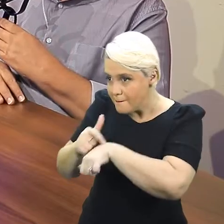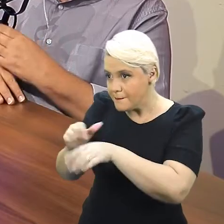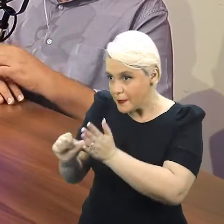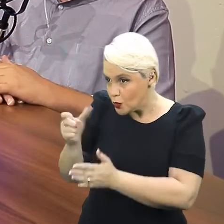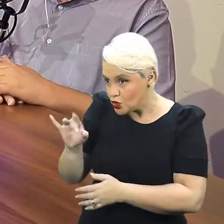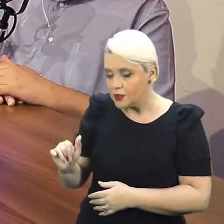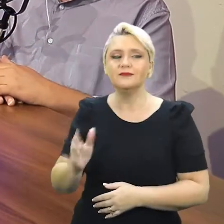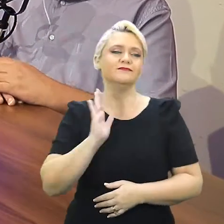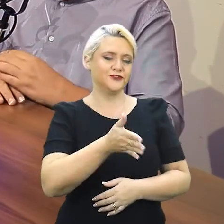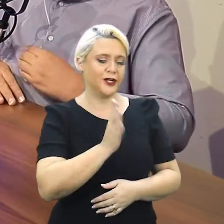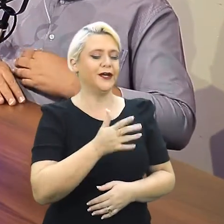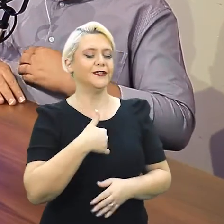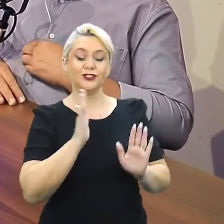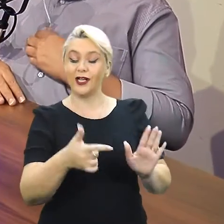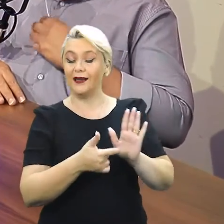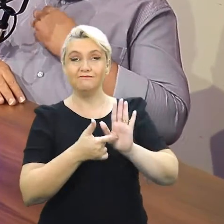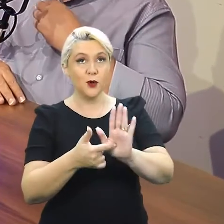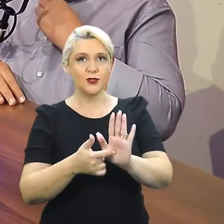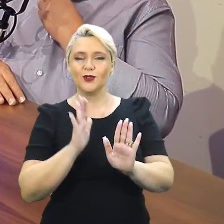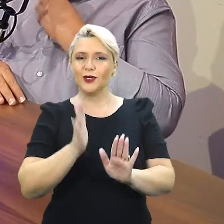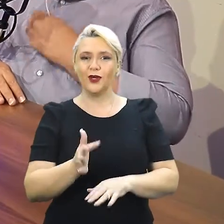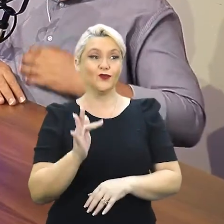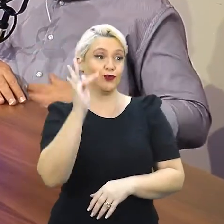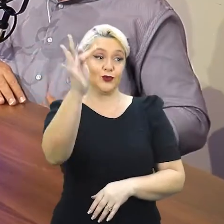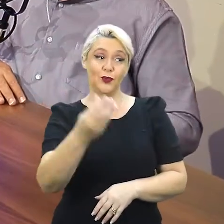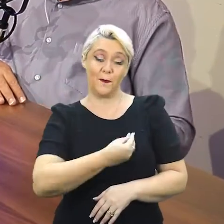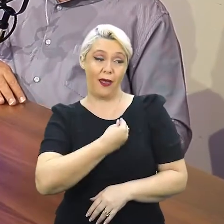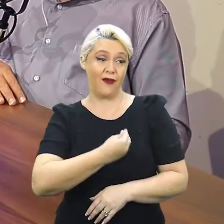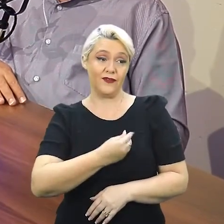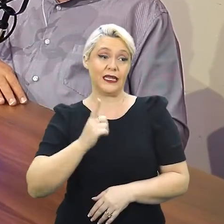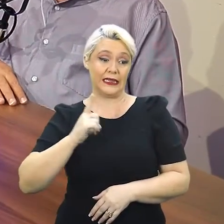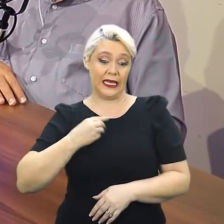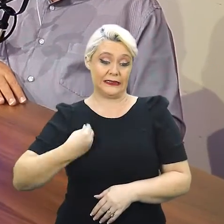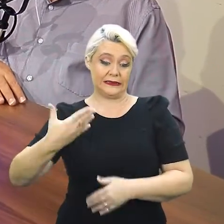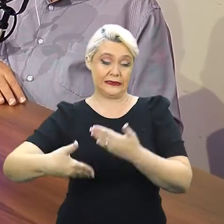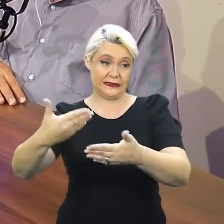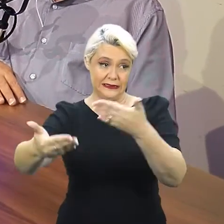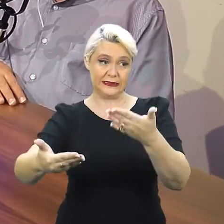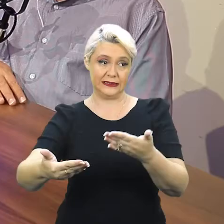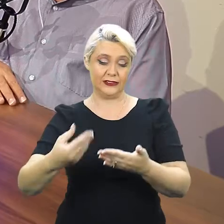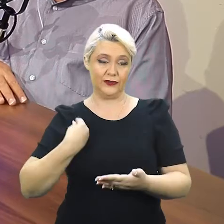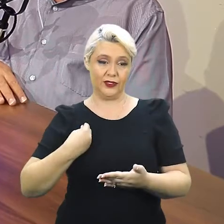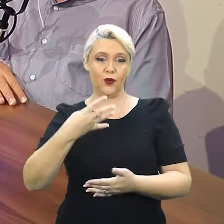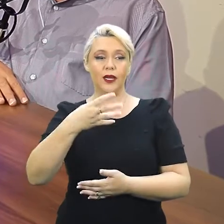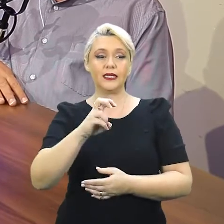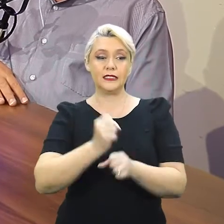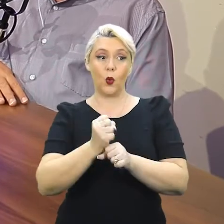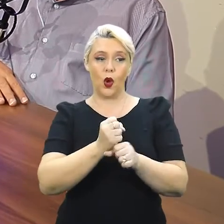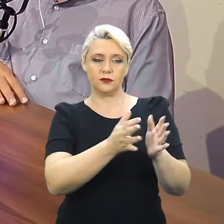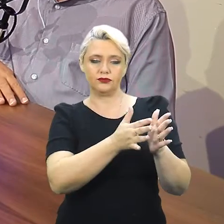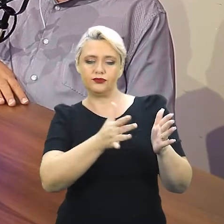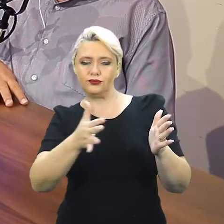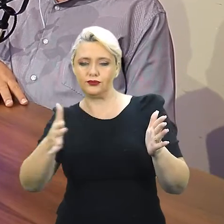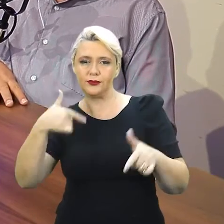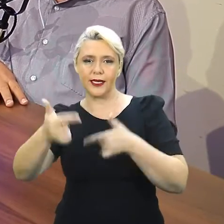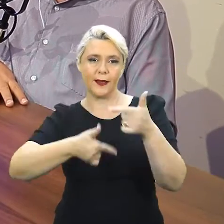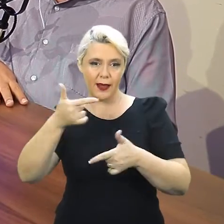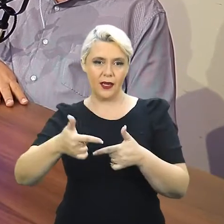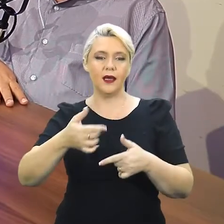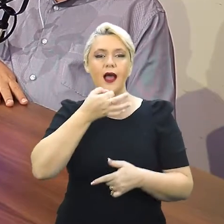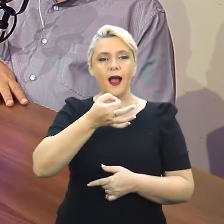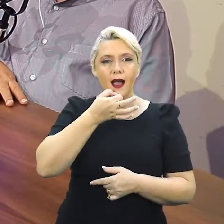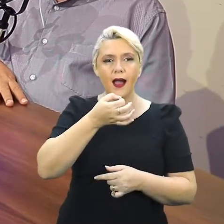Ali já mostrou o que eu iria ter durante toda a carreira de 45 anos no rádio e na